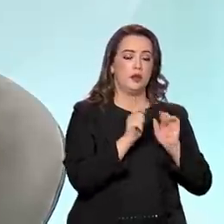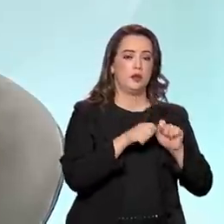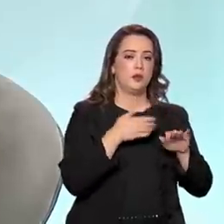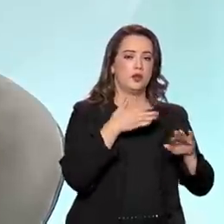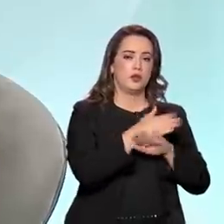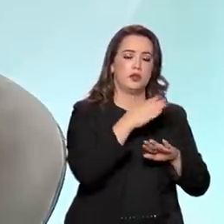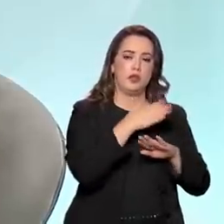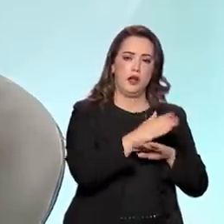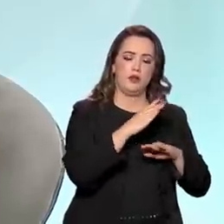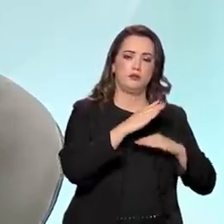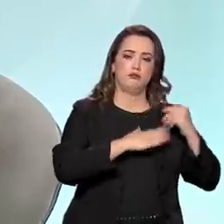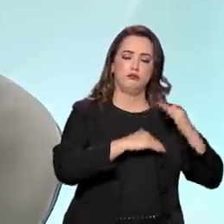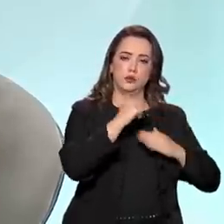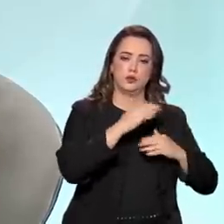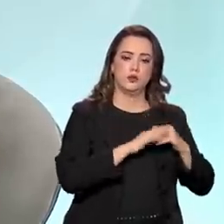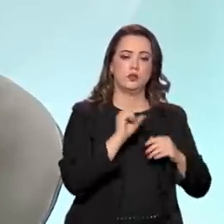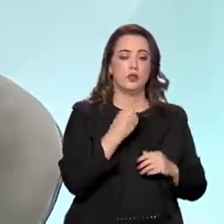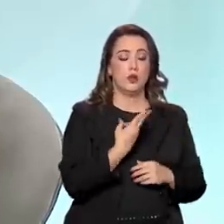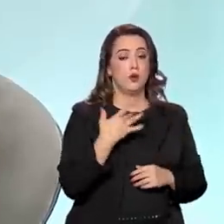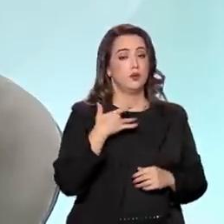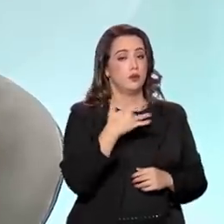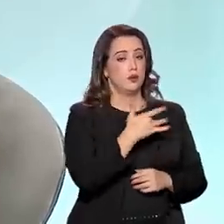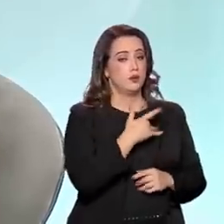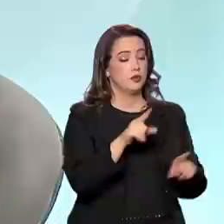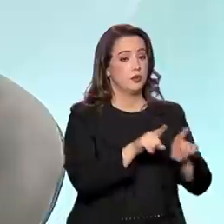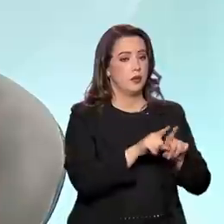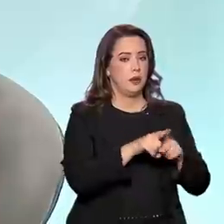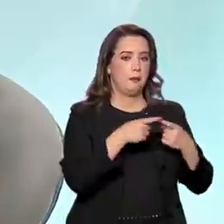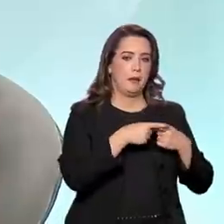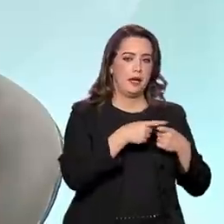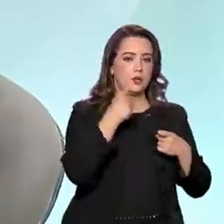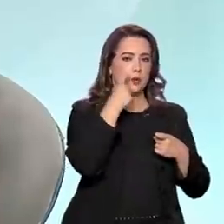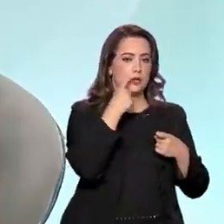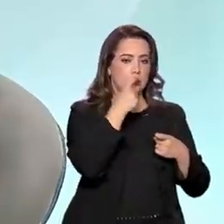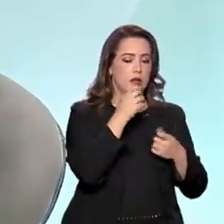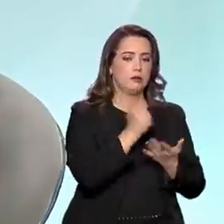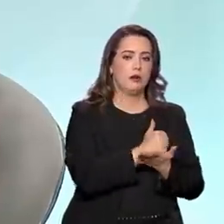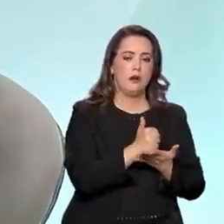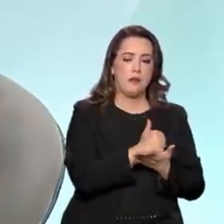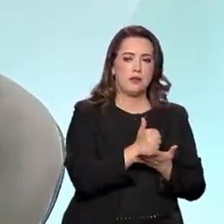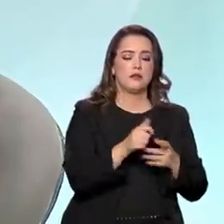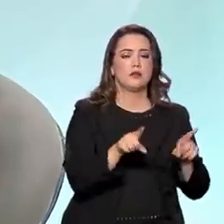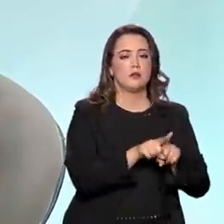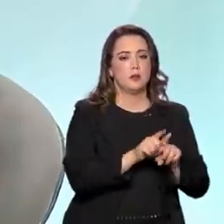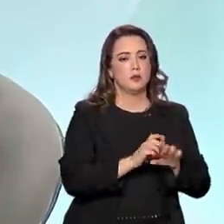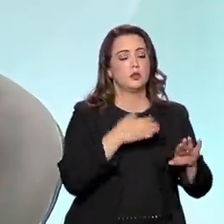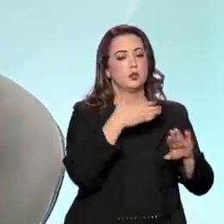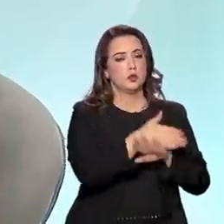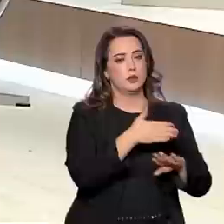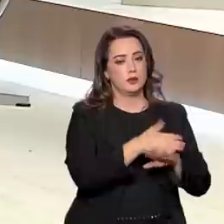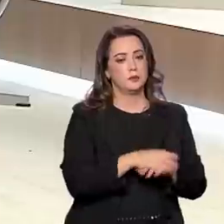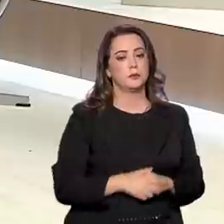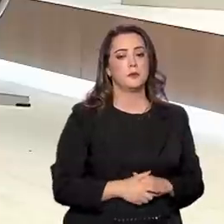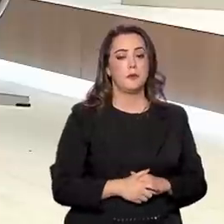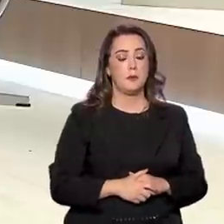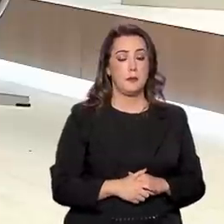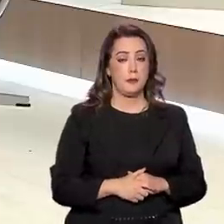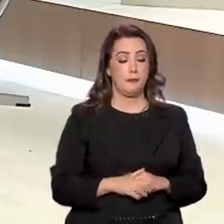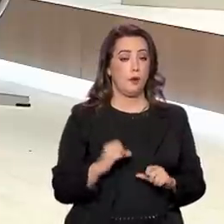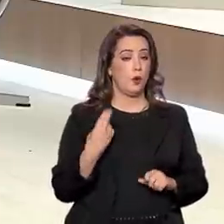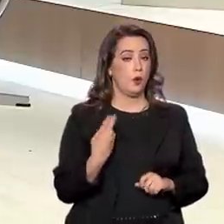entrar como oficial ou oficial de saúde também como o médico dentista farmacêutico ele também pode entrar na carreira de oficial